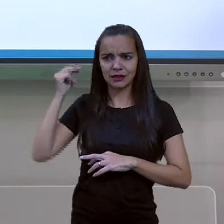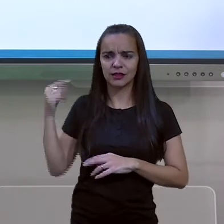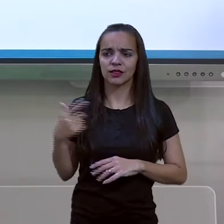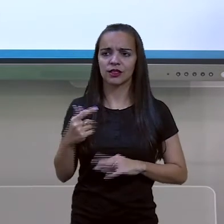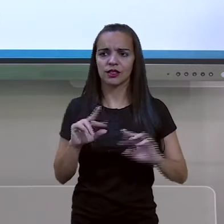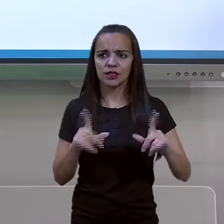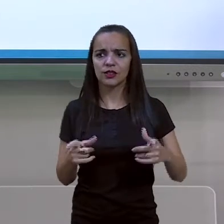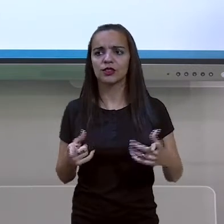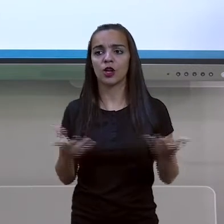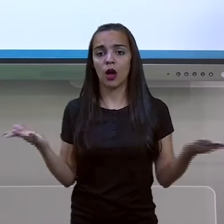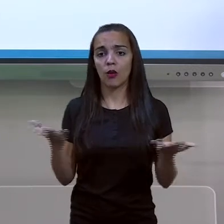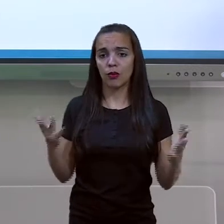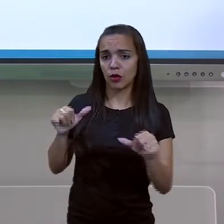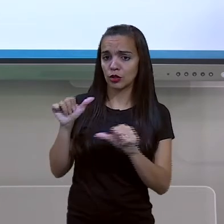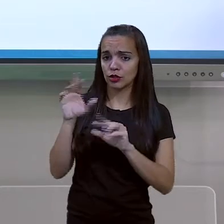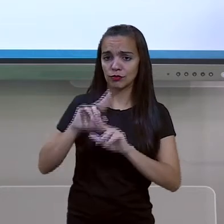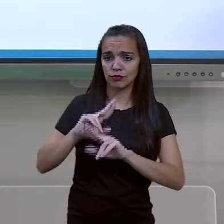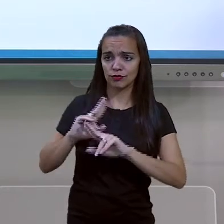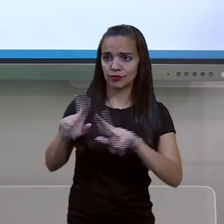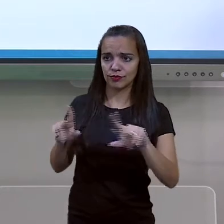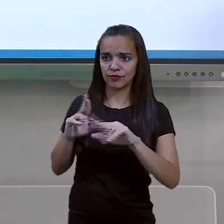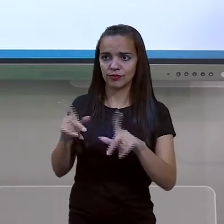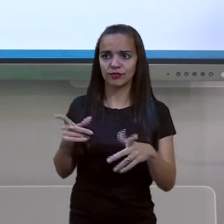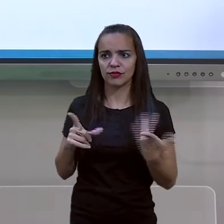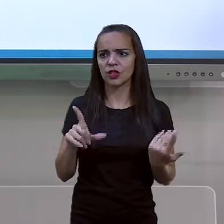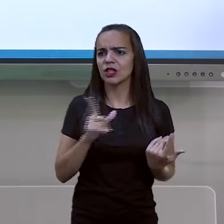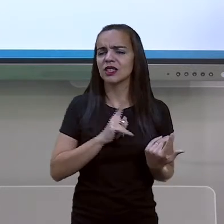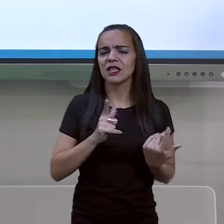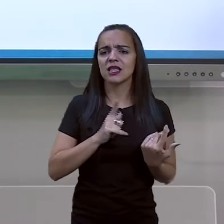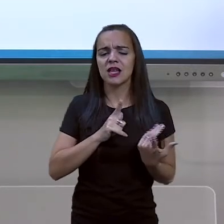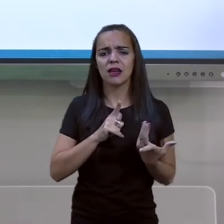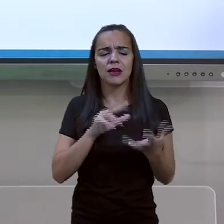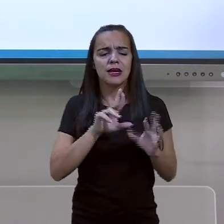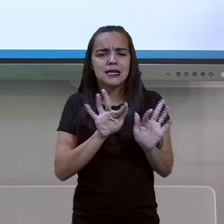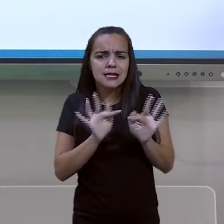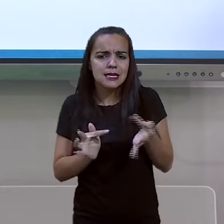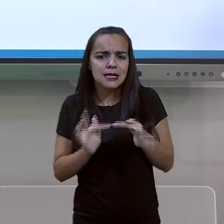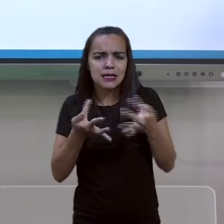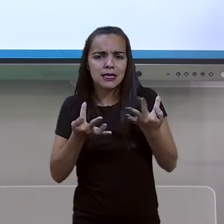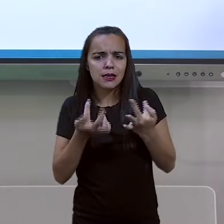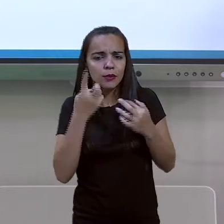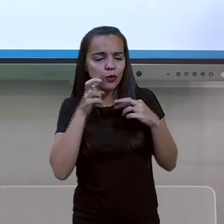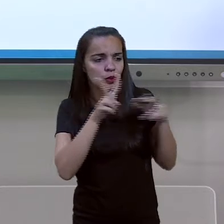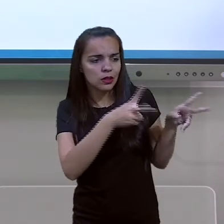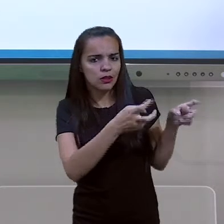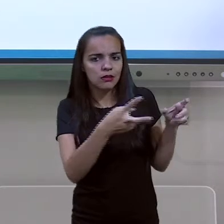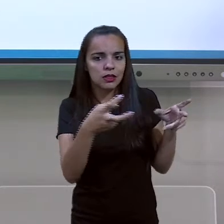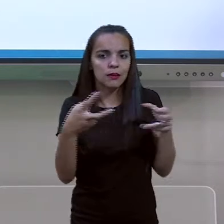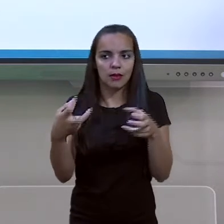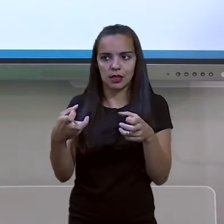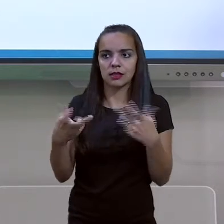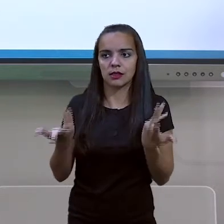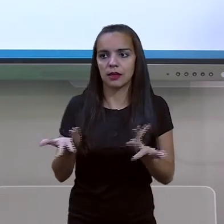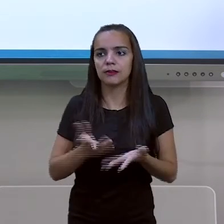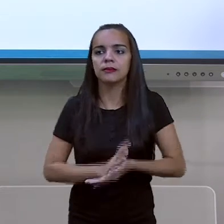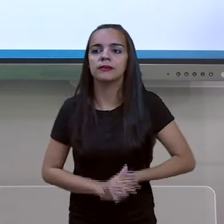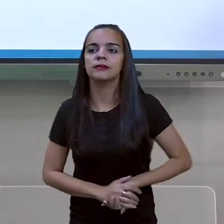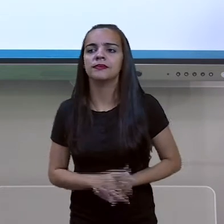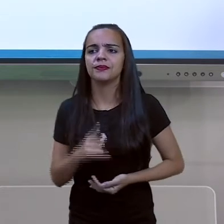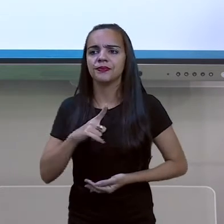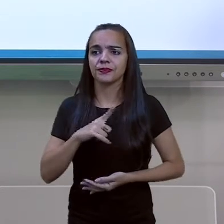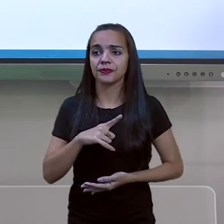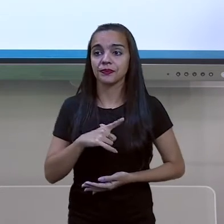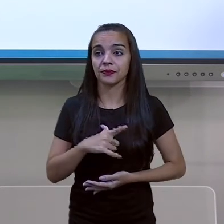as mesmas de hoje. Então, esses objetos, essas roupas, elas carregam a história. E quando